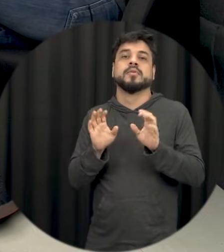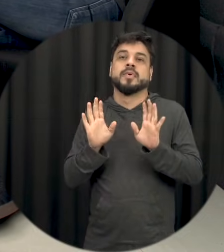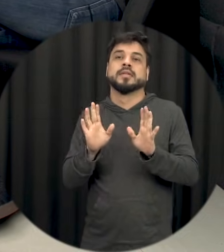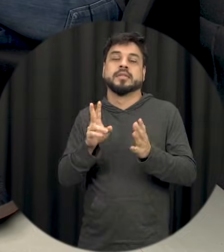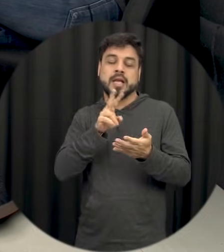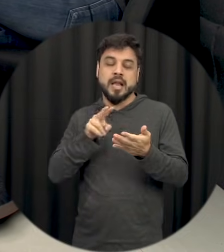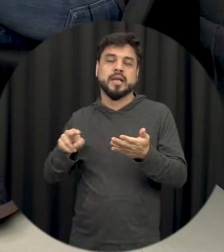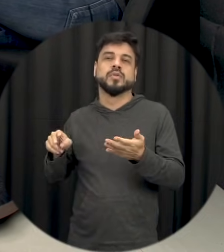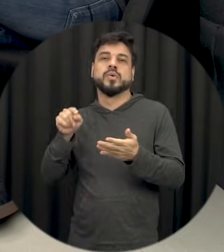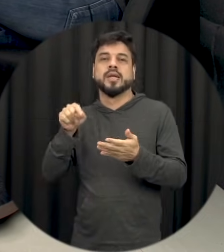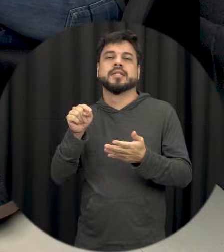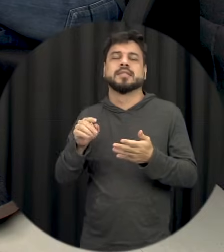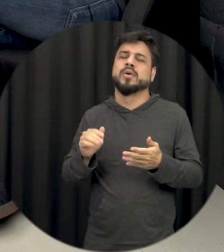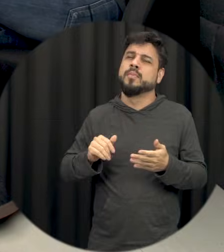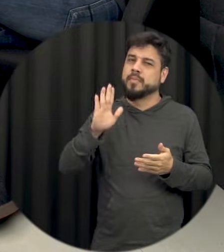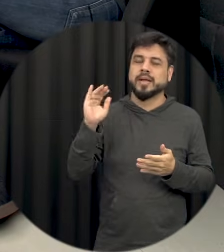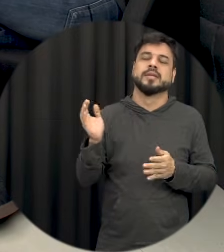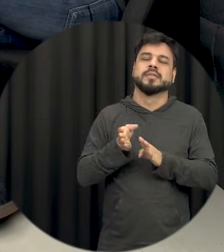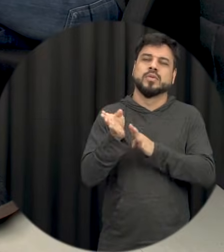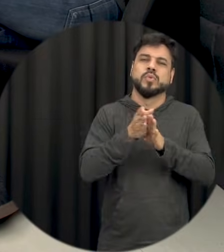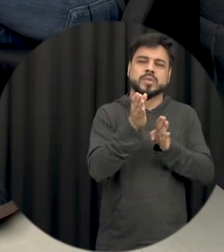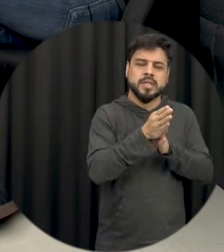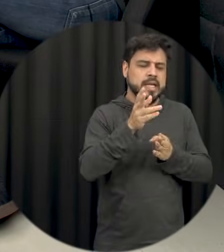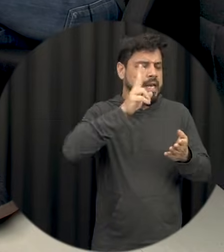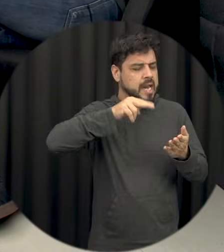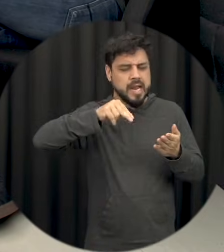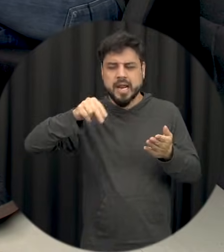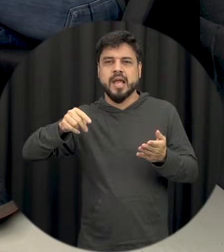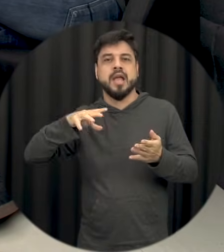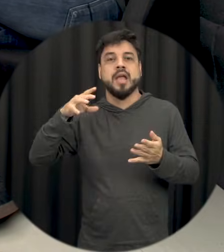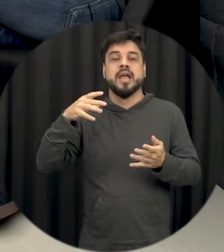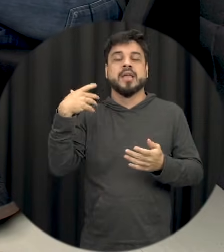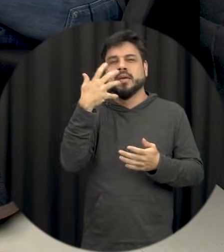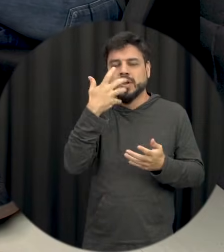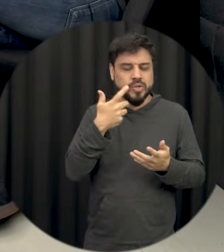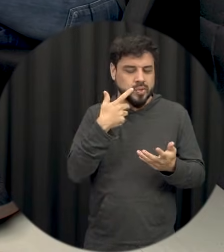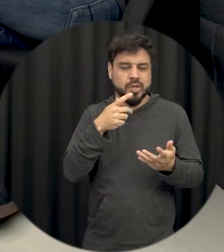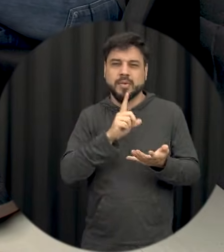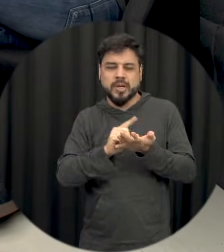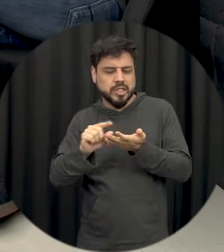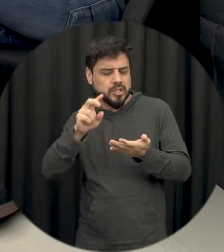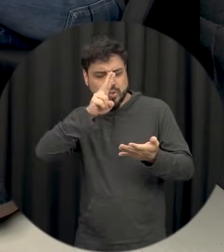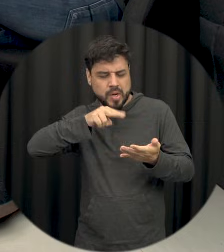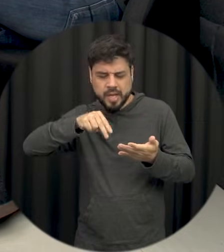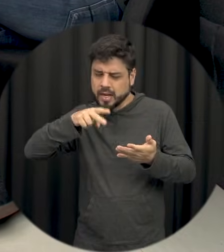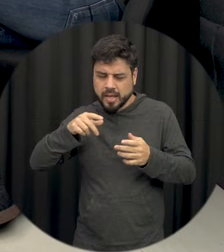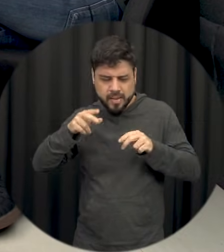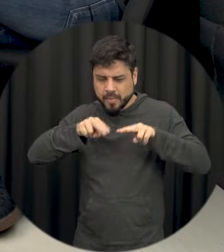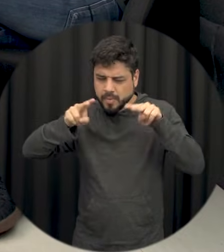a coisa que eu mais aconselharia. Leiam muito, se apaixonem pelos que vocês leem, obrigam com aquilo que vocês leiam, mas